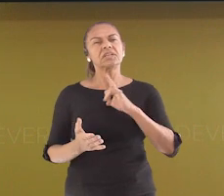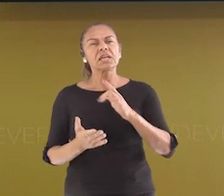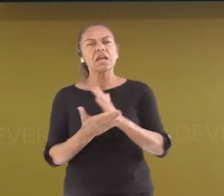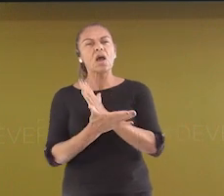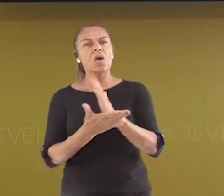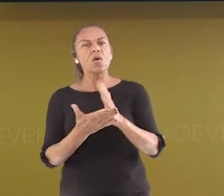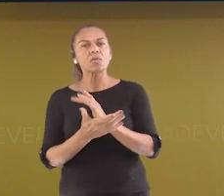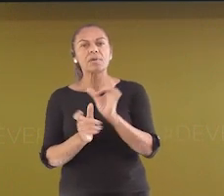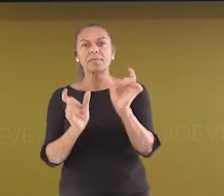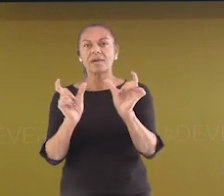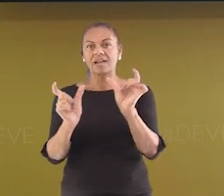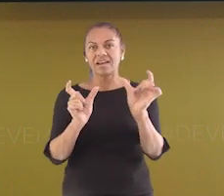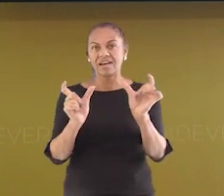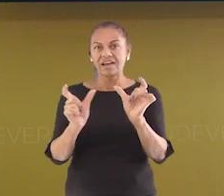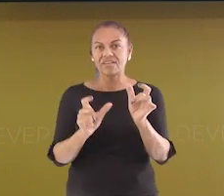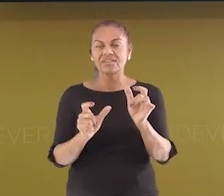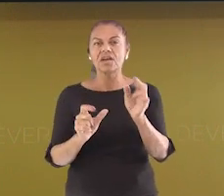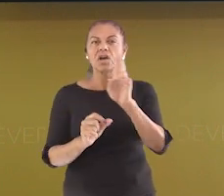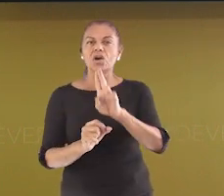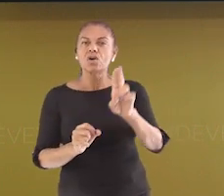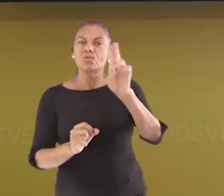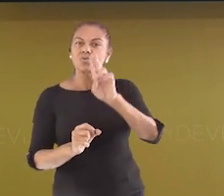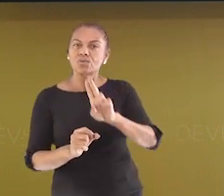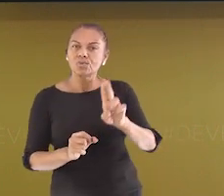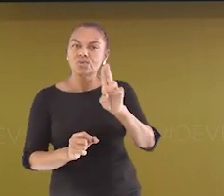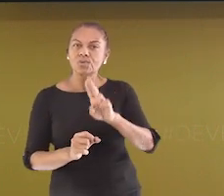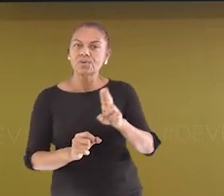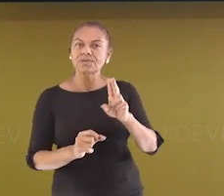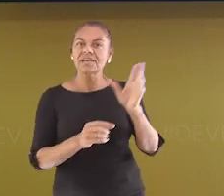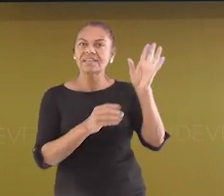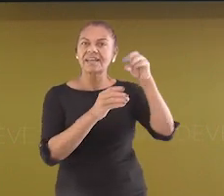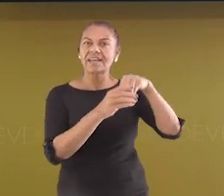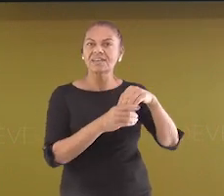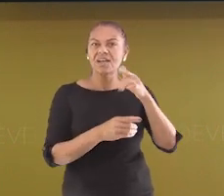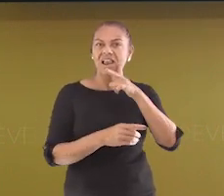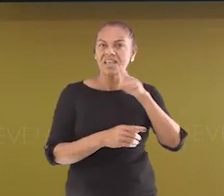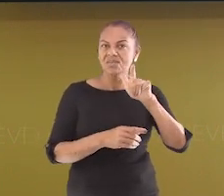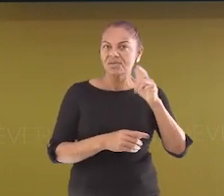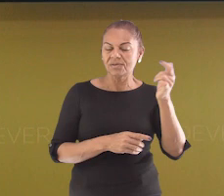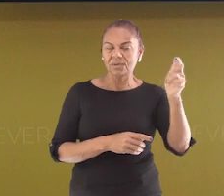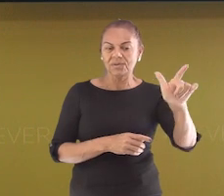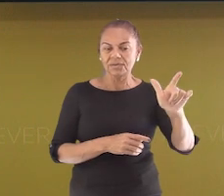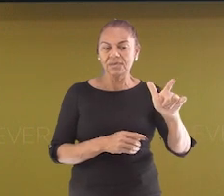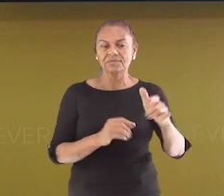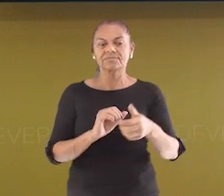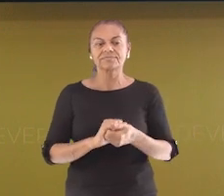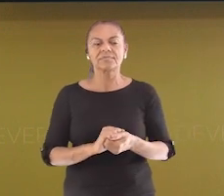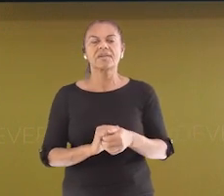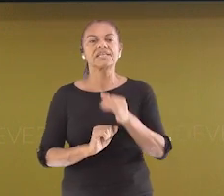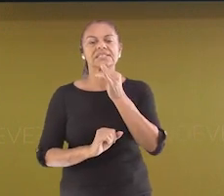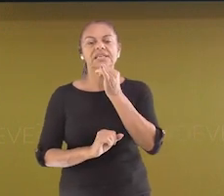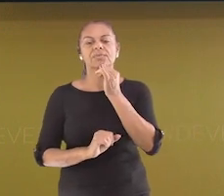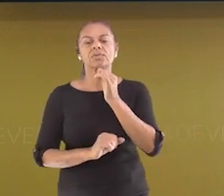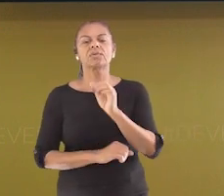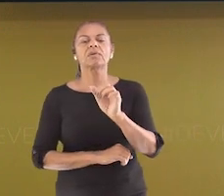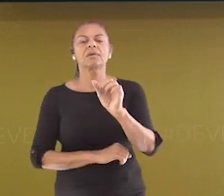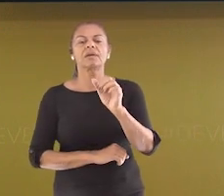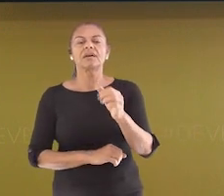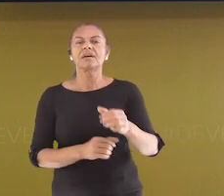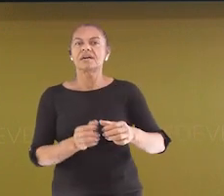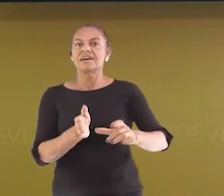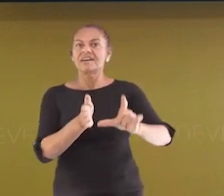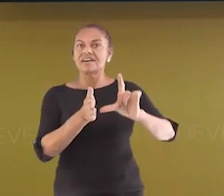agora, para finalizar, vamos conhecer mais 5 palavras e expressões famosas do português que são estrangeirismos e outras que